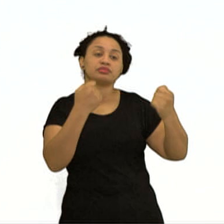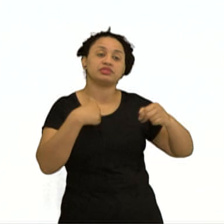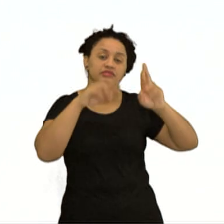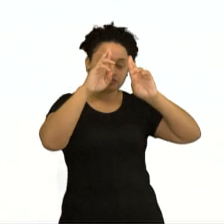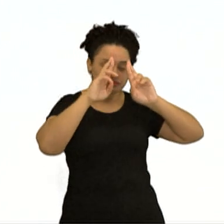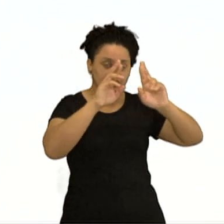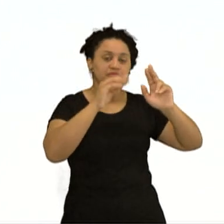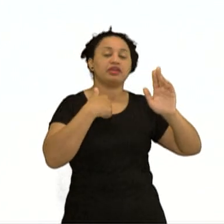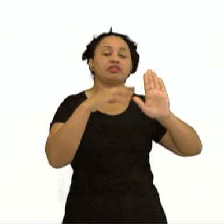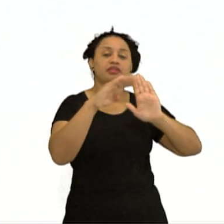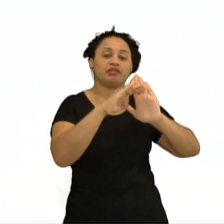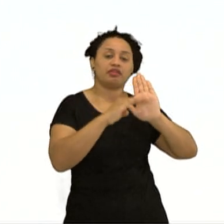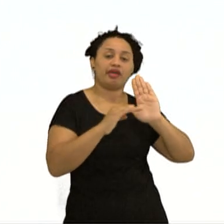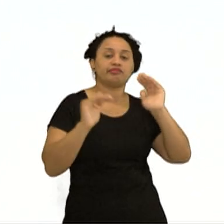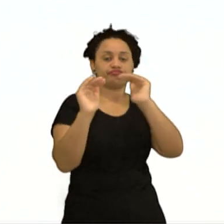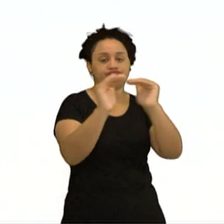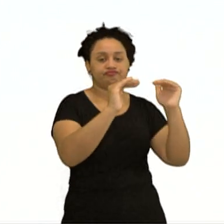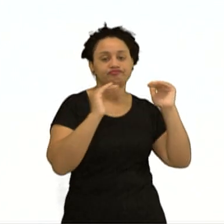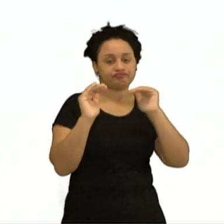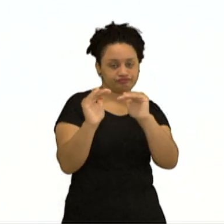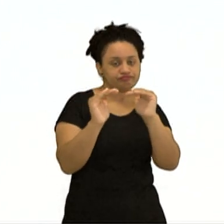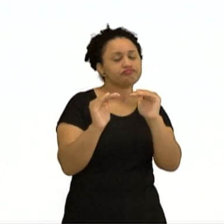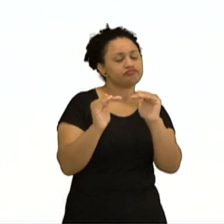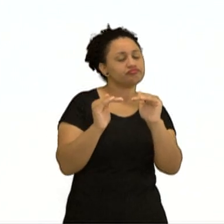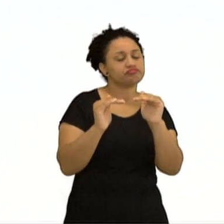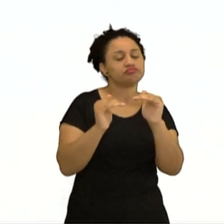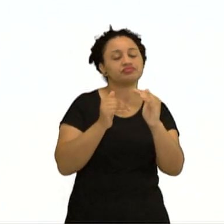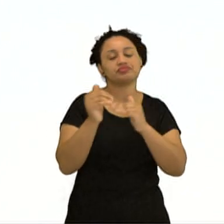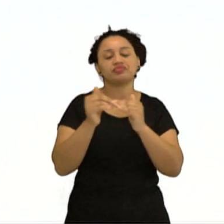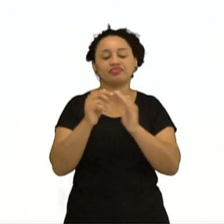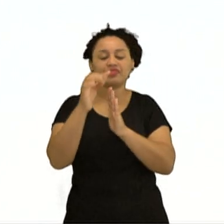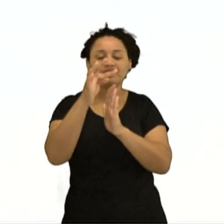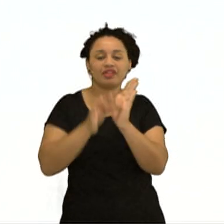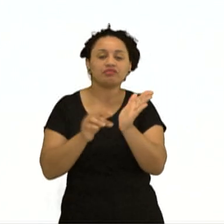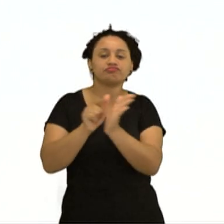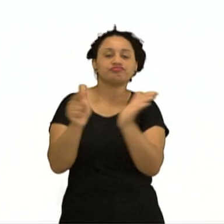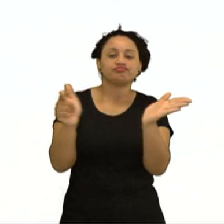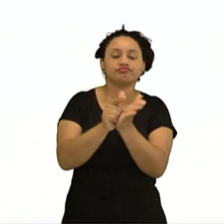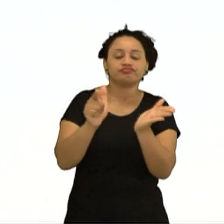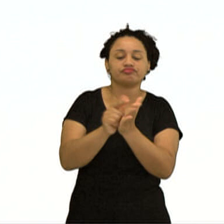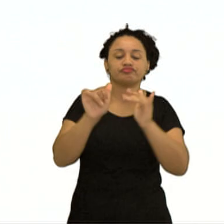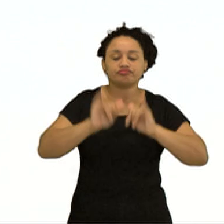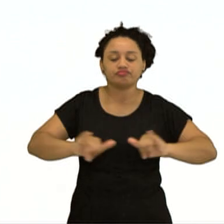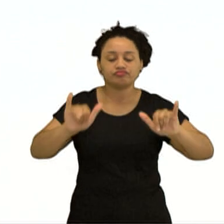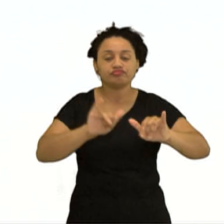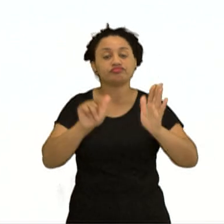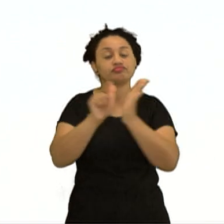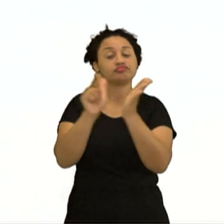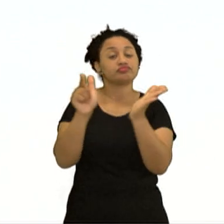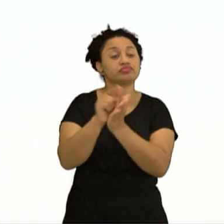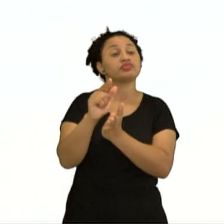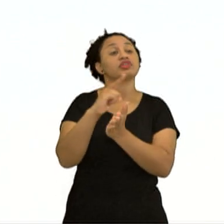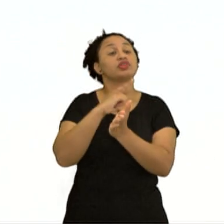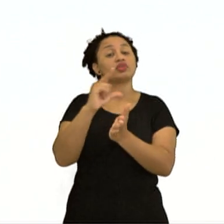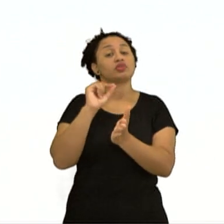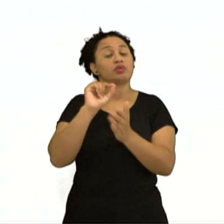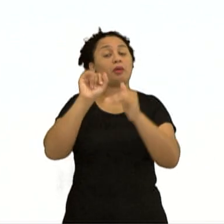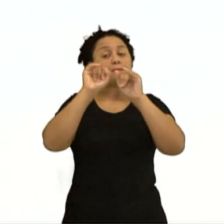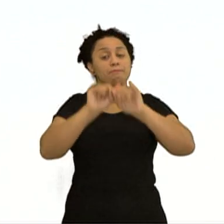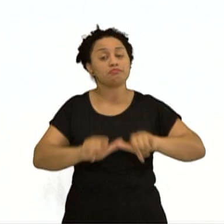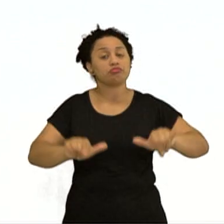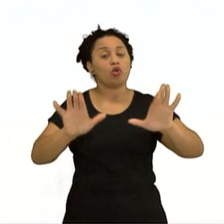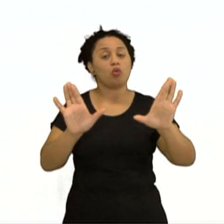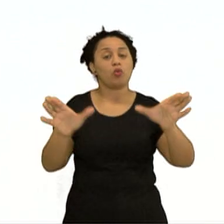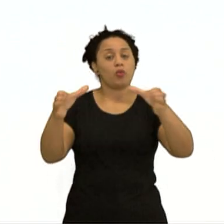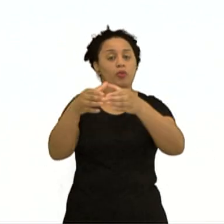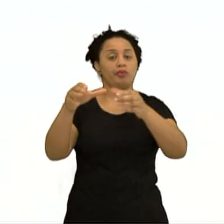norma padrão. Isso mesmo. Qualquer texto jornalístico que é publicado em um jornal que abrange uma comunidade,